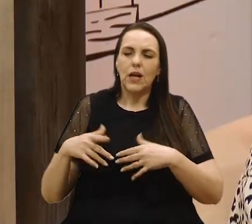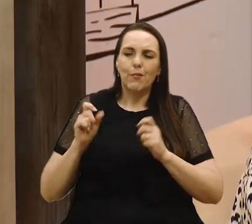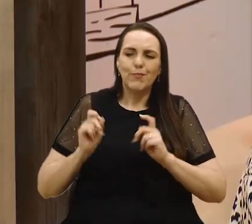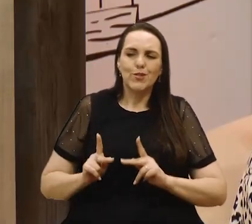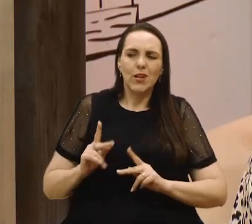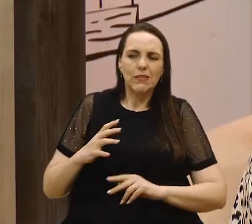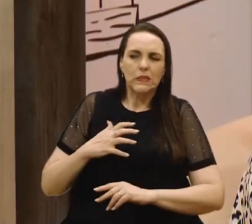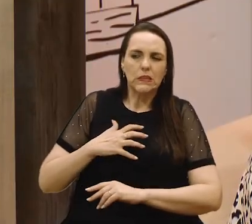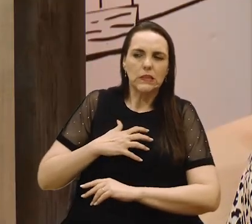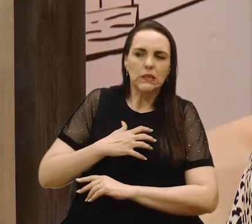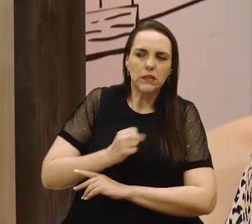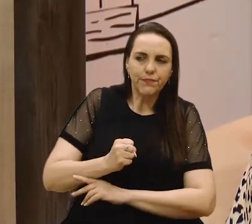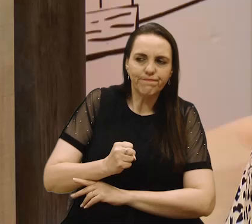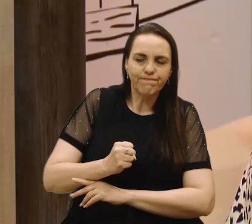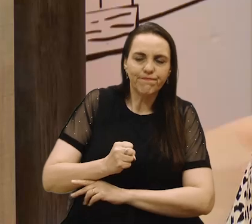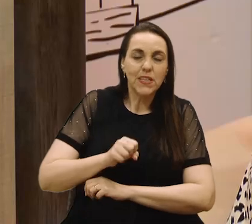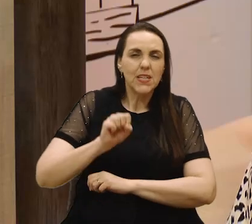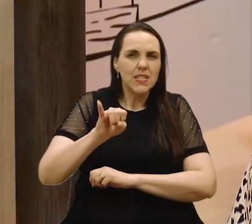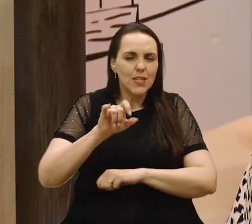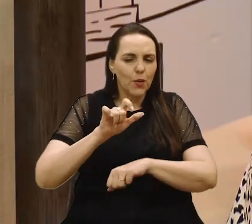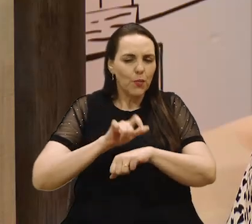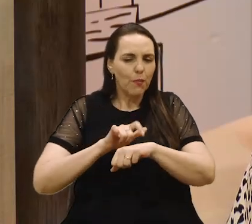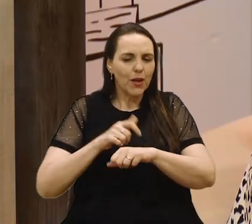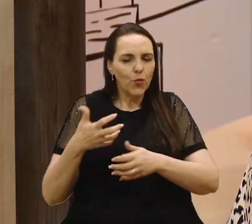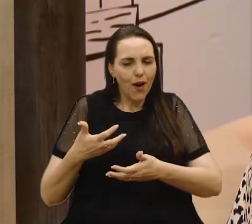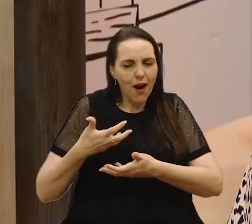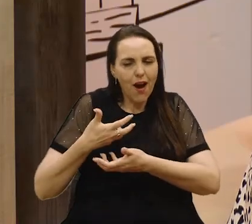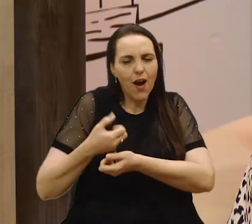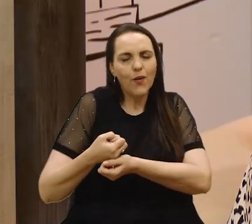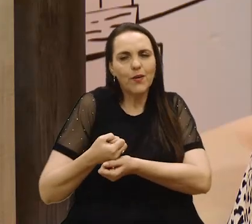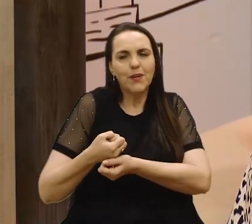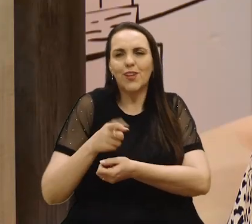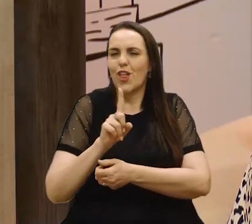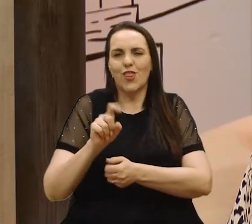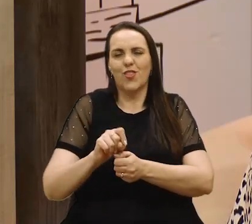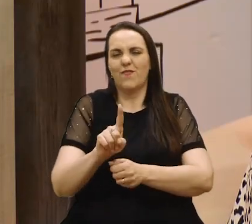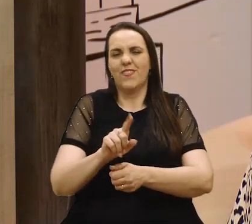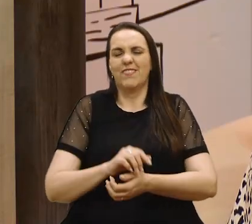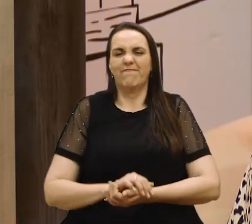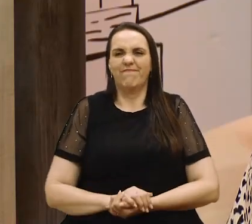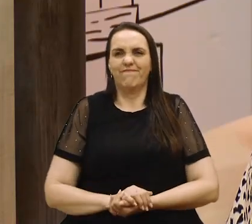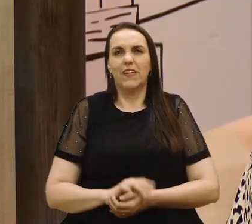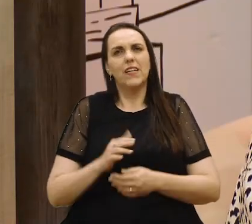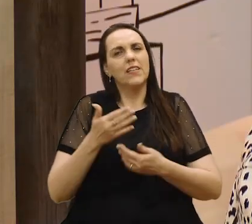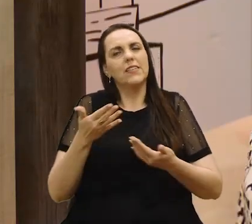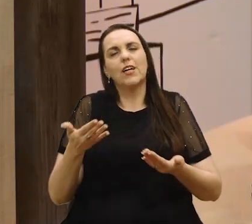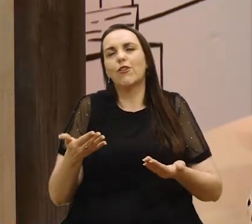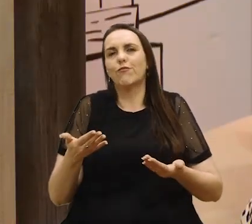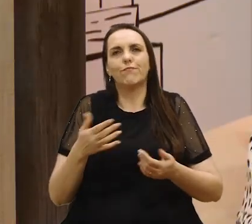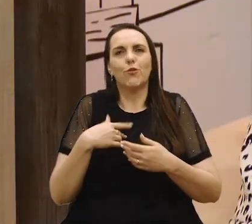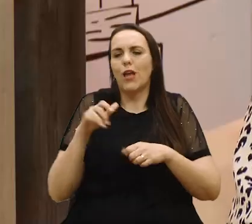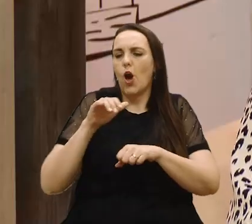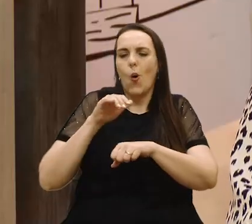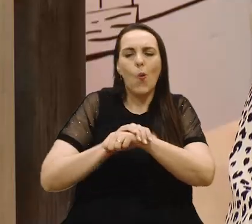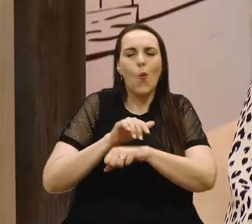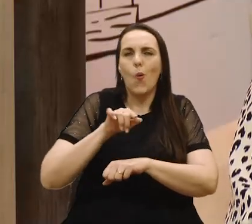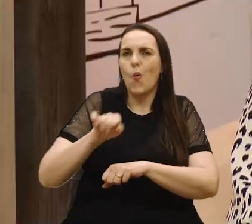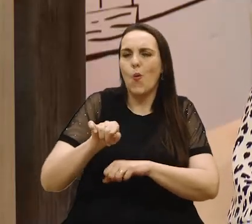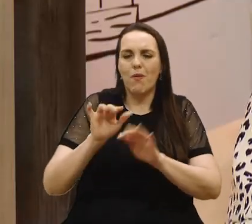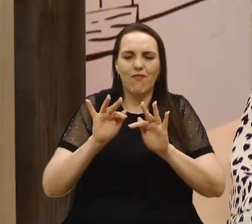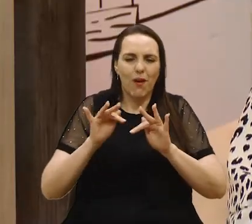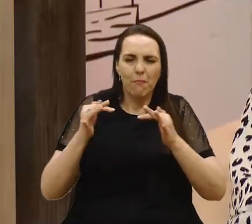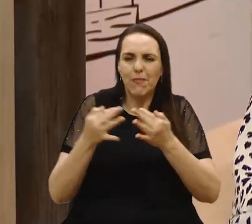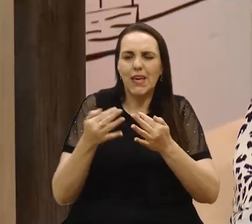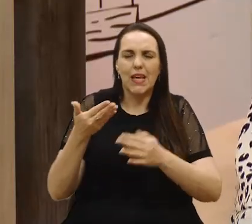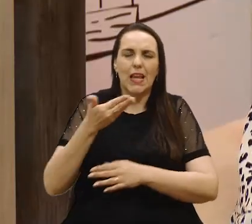leva a pessoa ao ato, se ela tivesse naquele momento um acolhimento, ela não faria. E não dá para